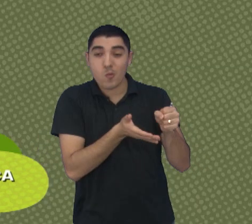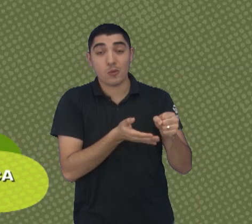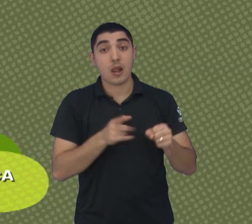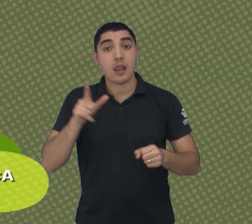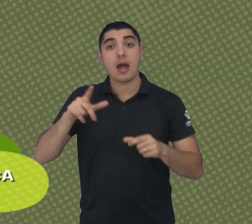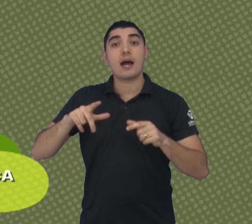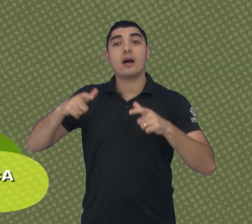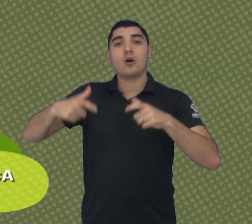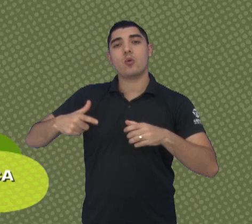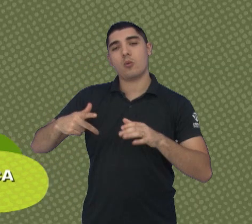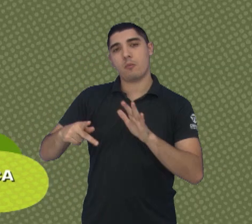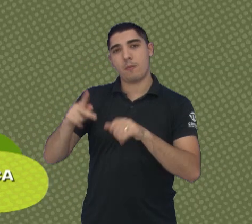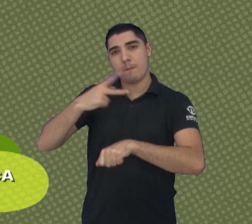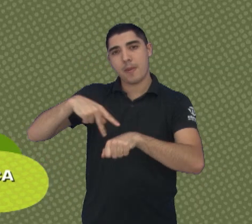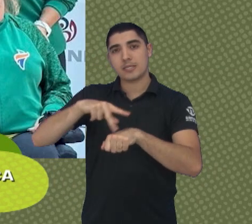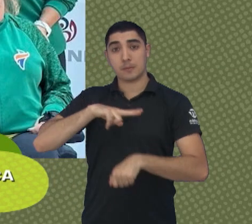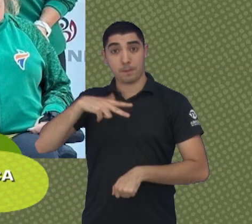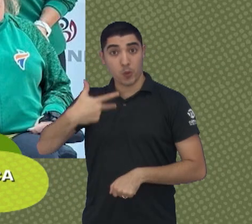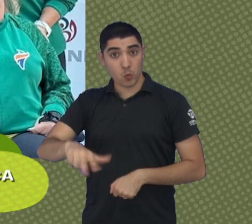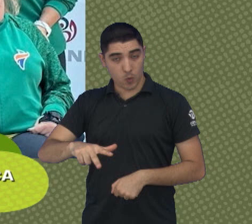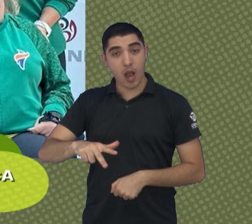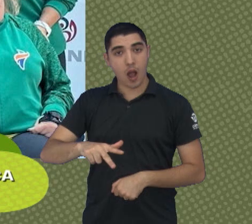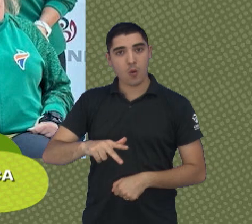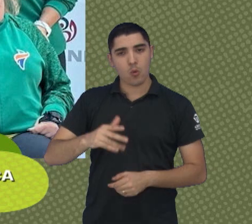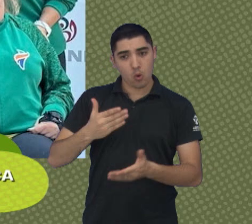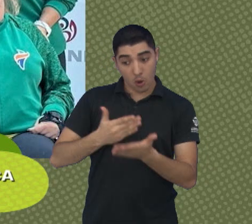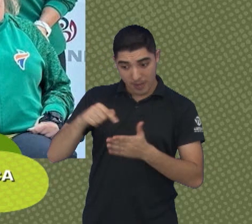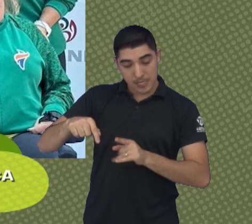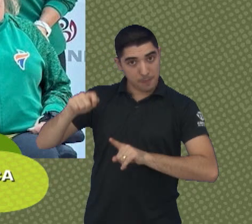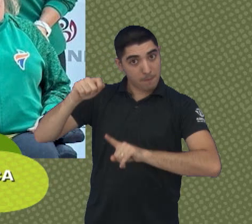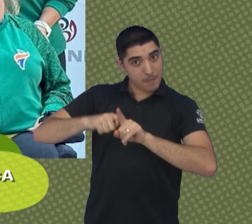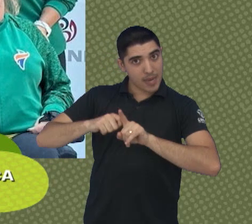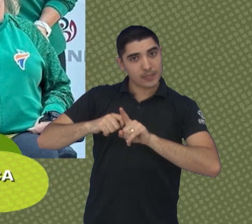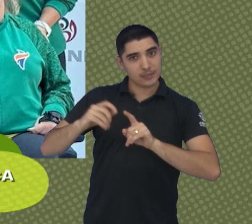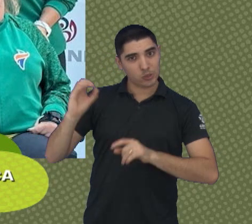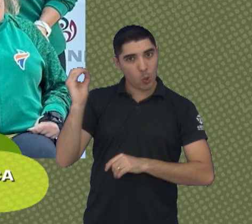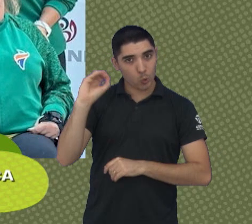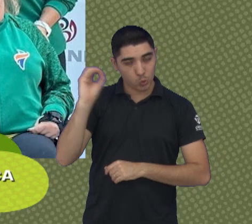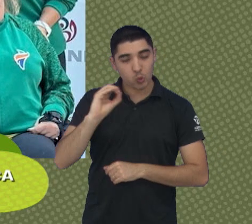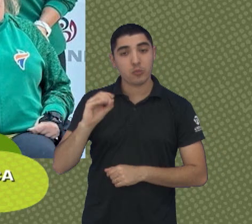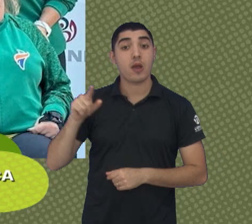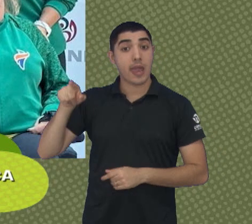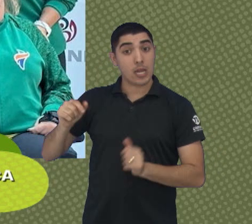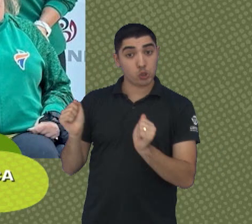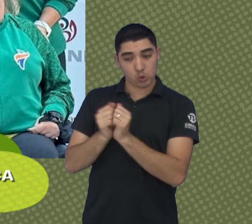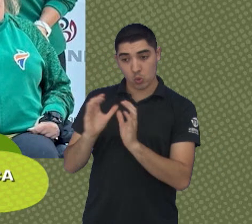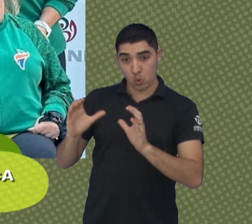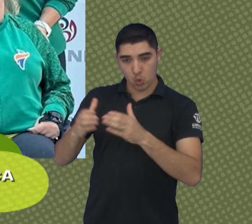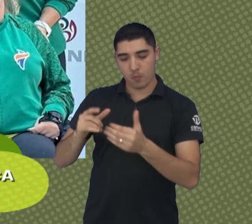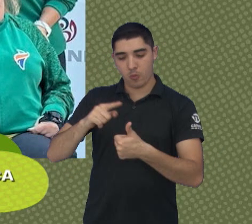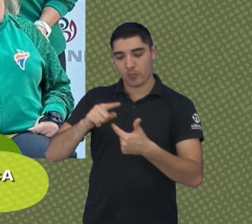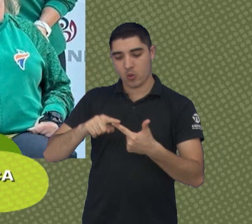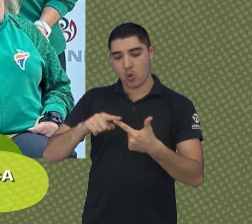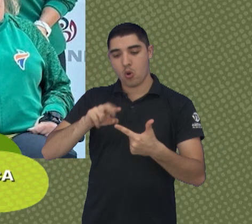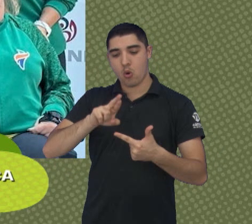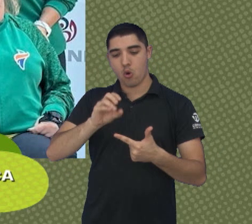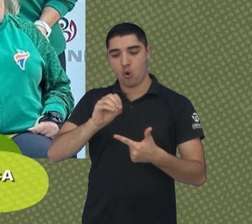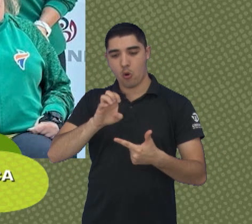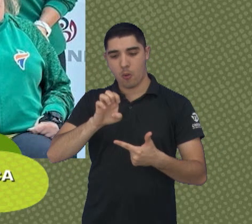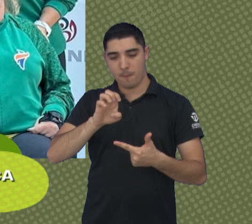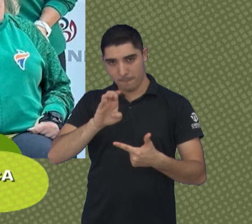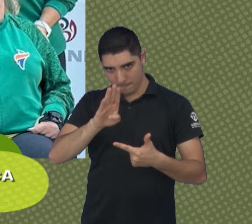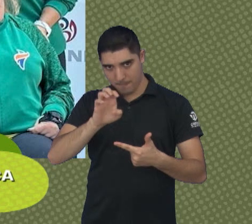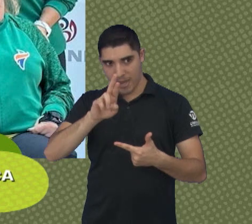de Póvoa, em Verzim, no começo desse mês. Ele comandou acompanhado de seus assistentes, o Roberto Ferreira e o Oscar